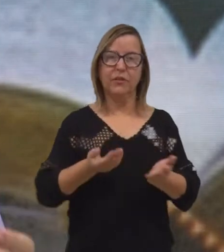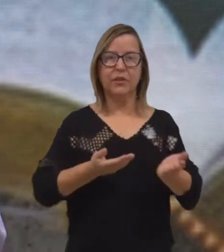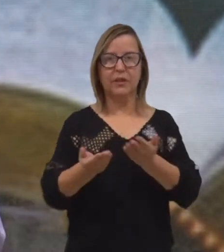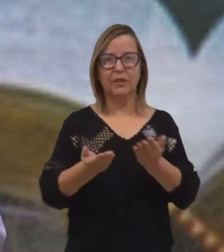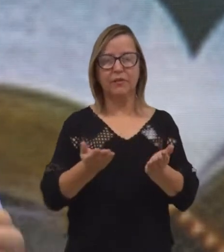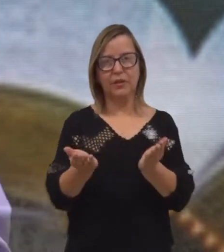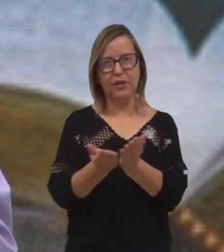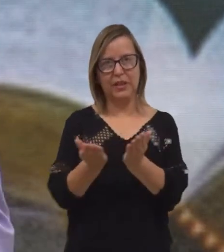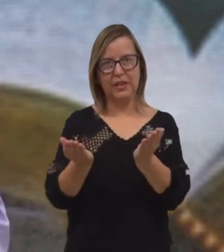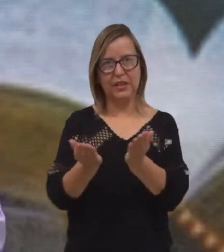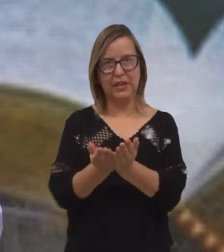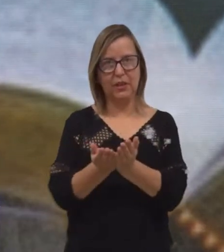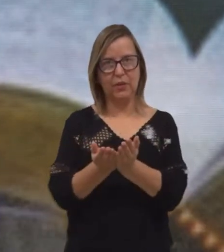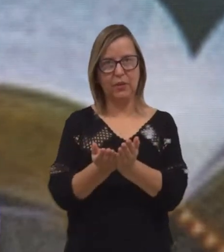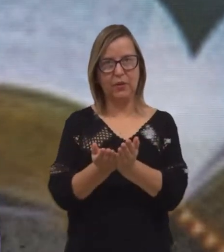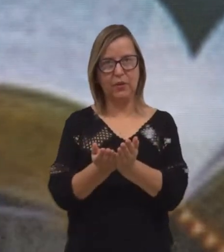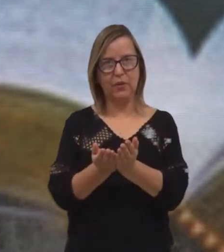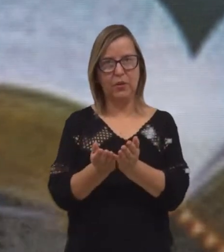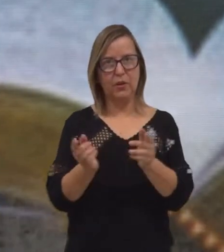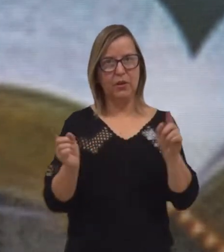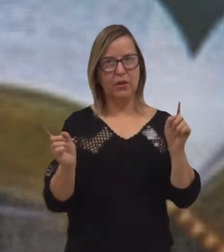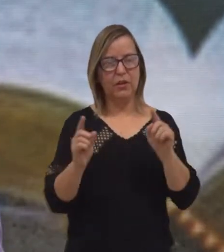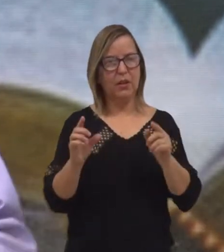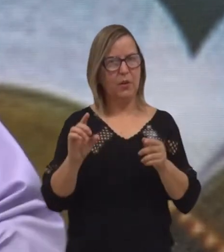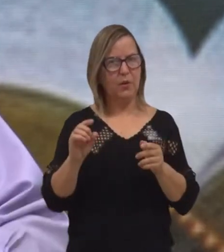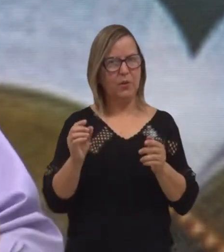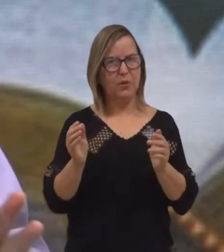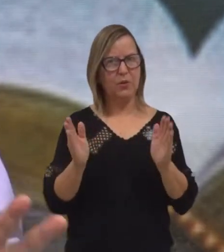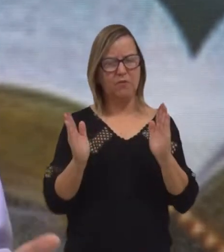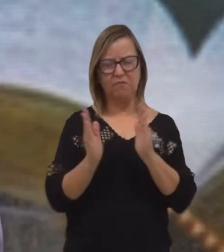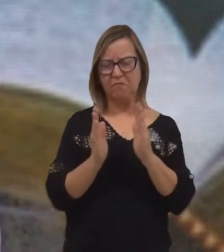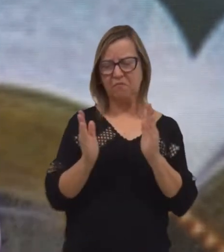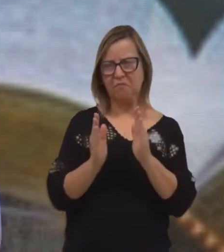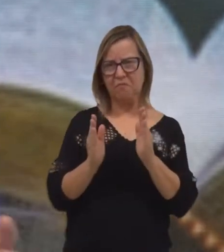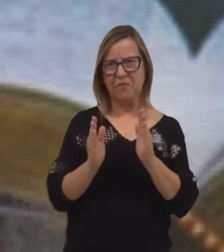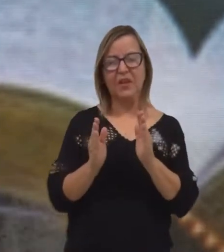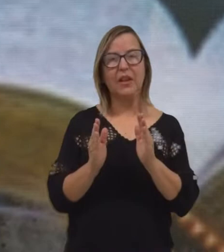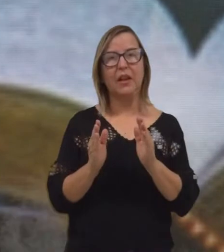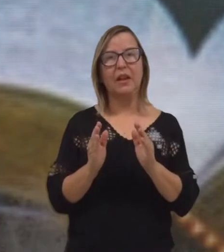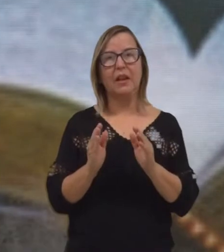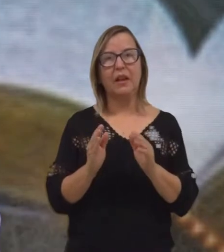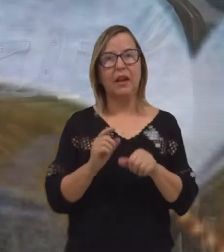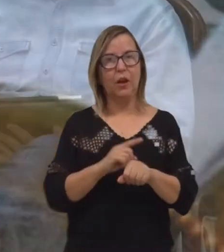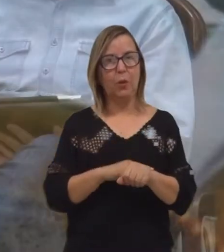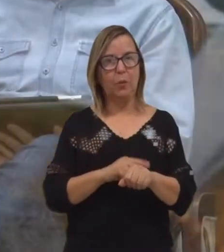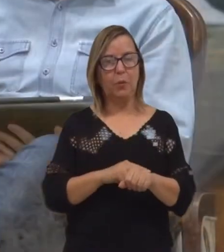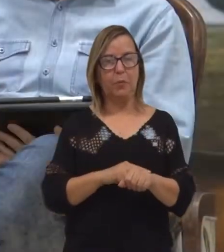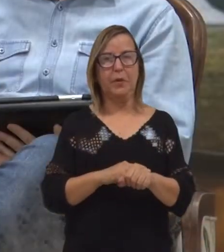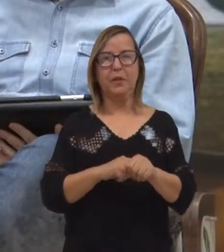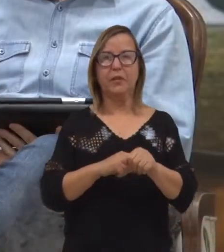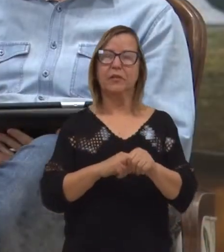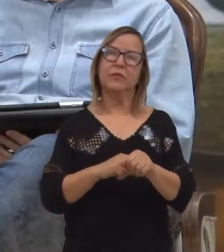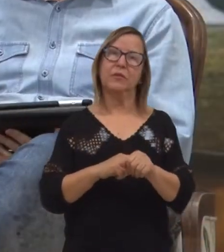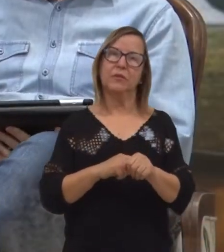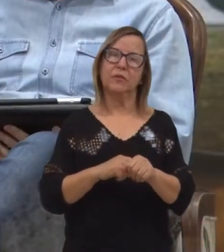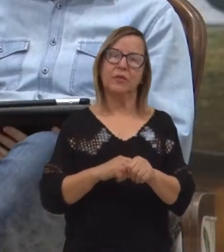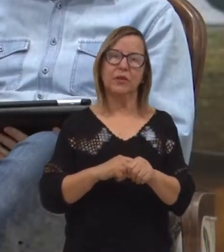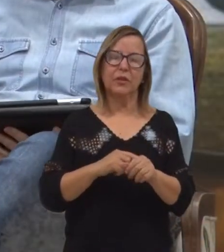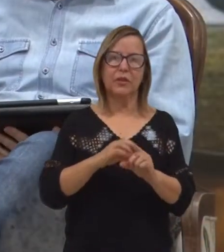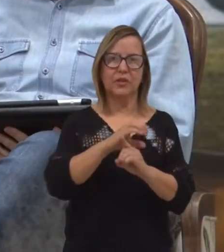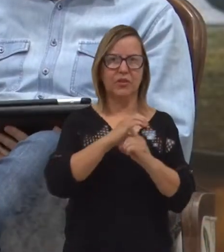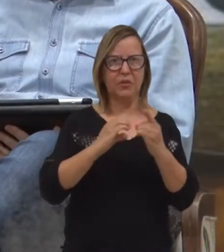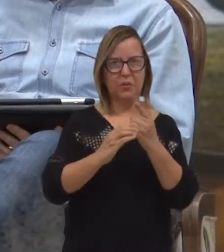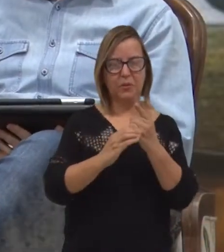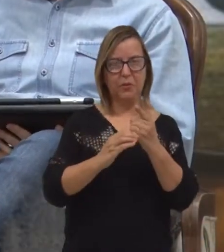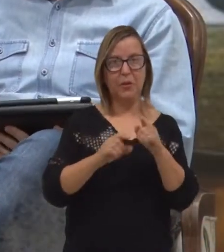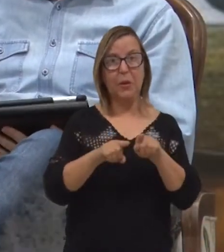cristão, ele não está restrito a isso. Não está a reunião da igreja, mas a vida do cristão como um testemunho vivo